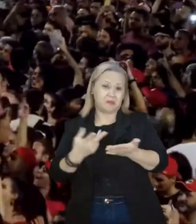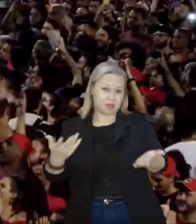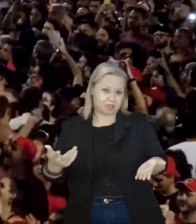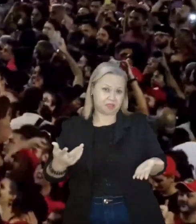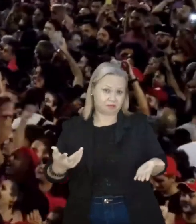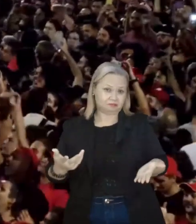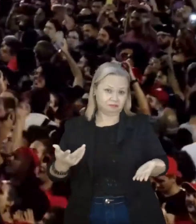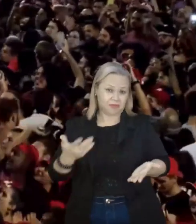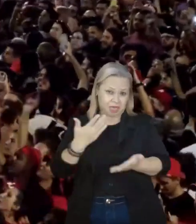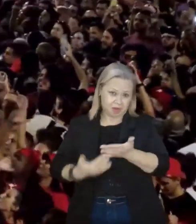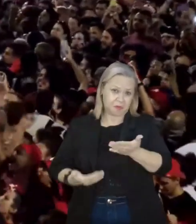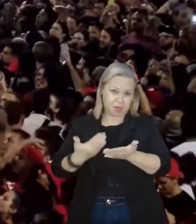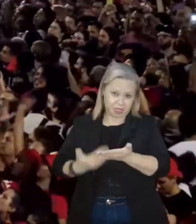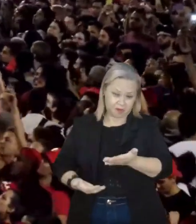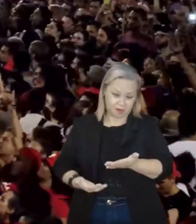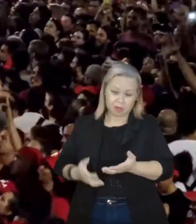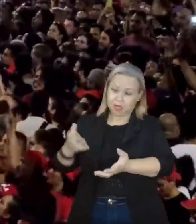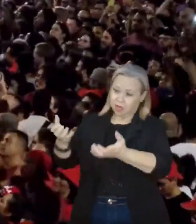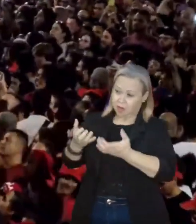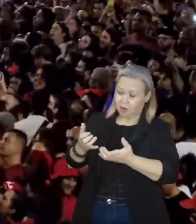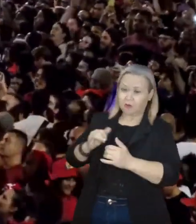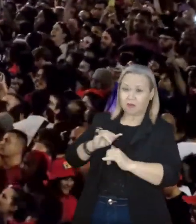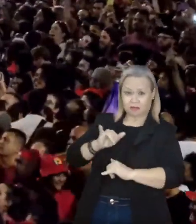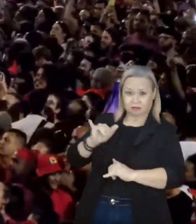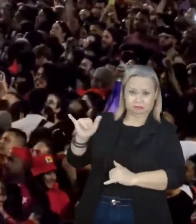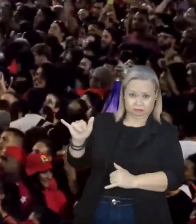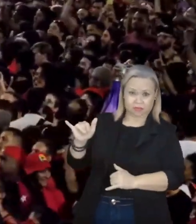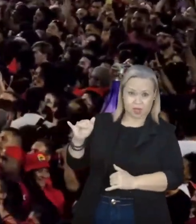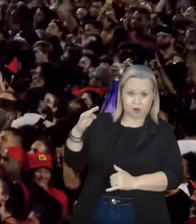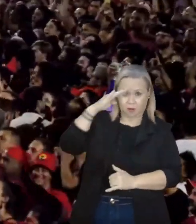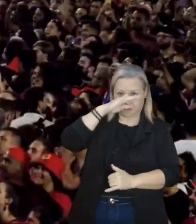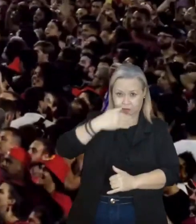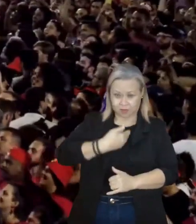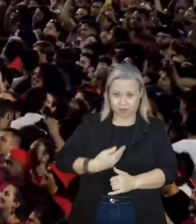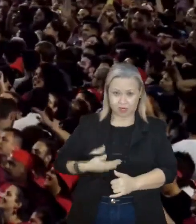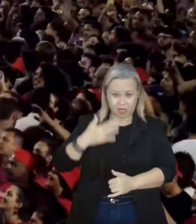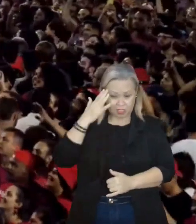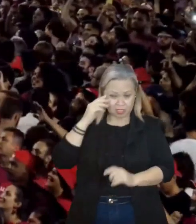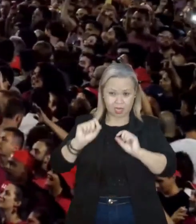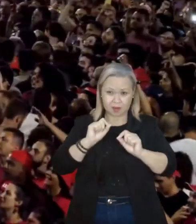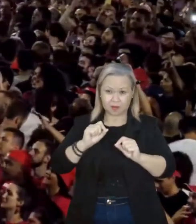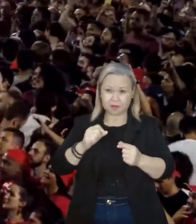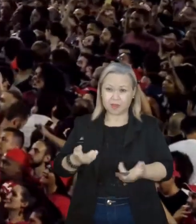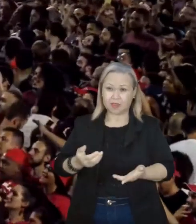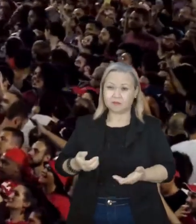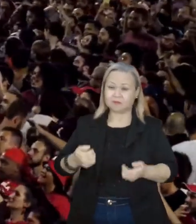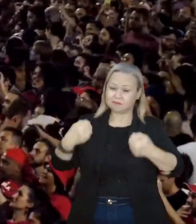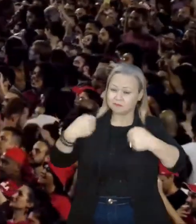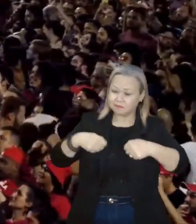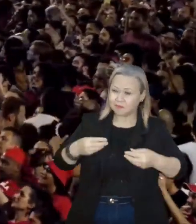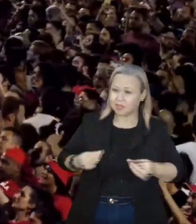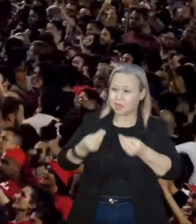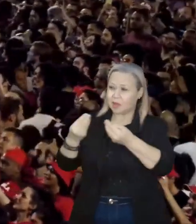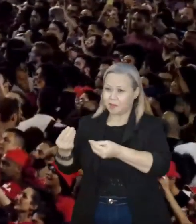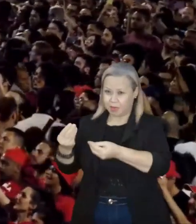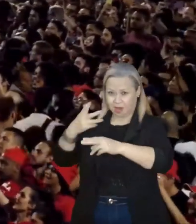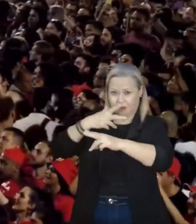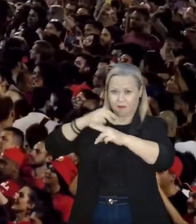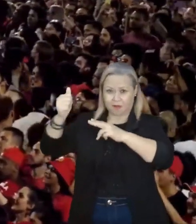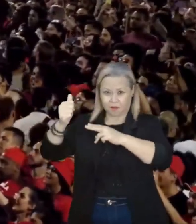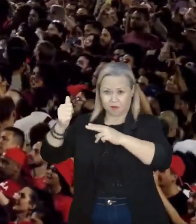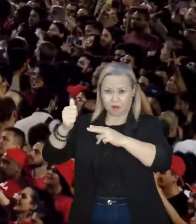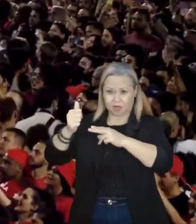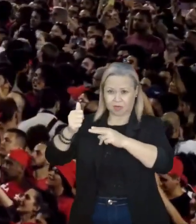forma, eu quero que ele saiba o seguinte: eu devo grande parte da minha vitória